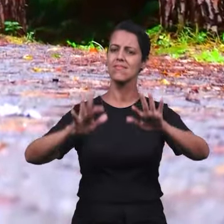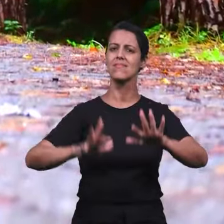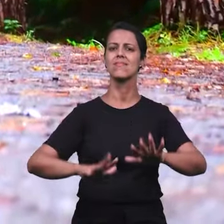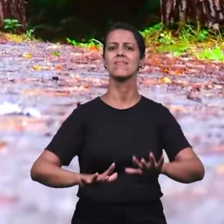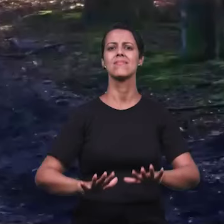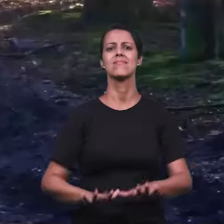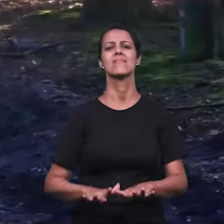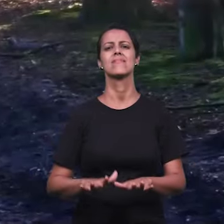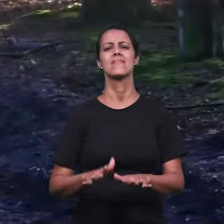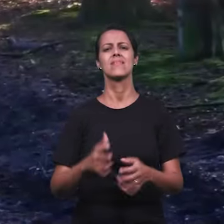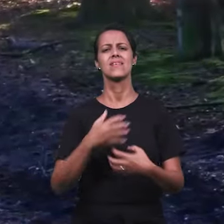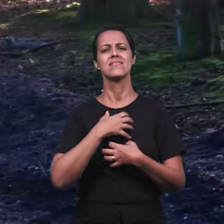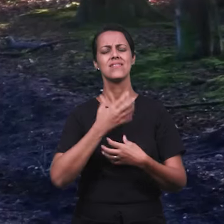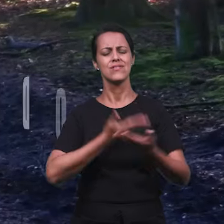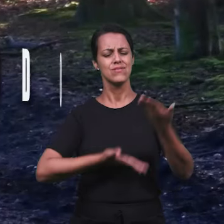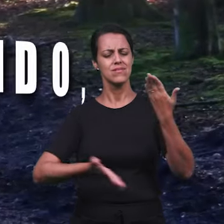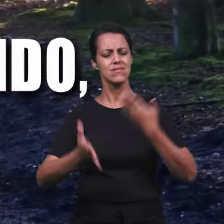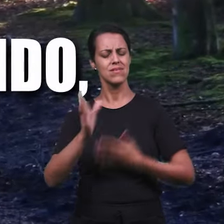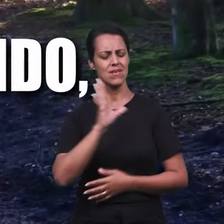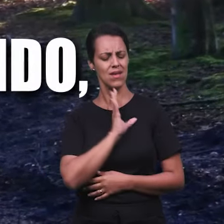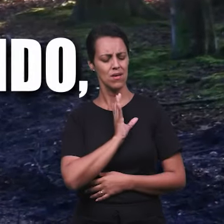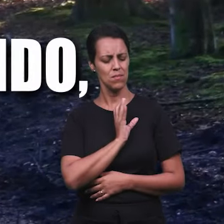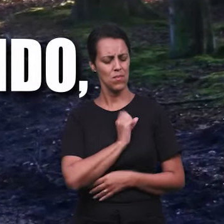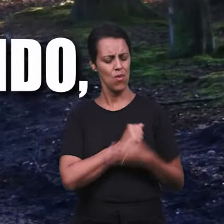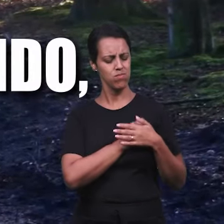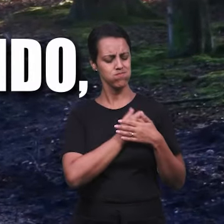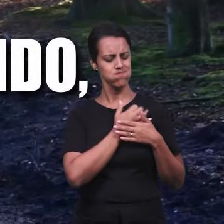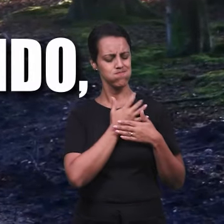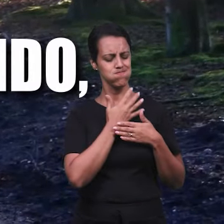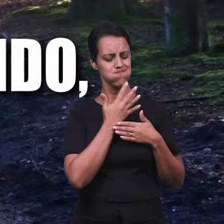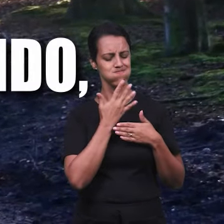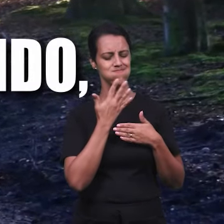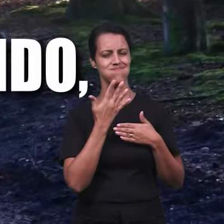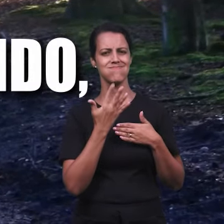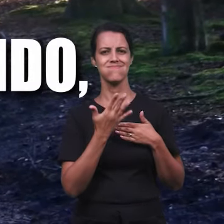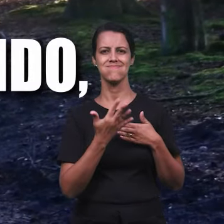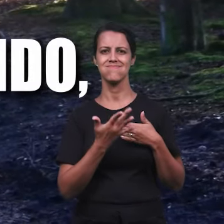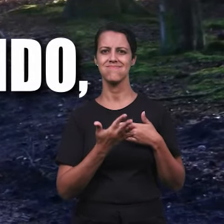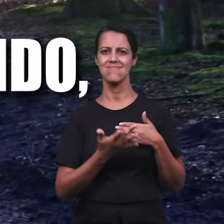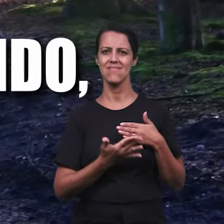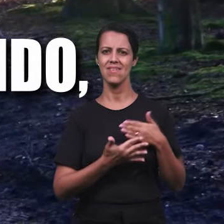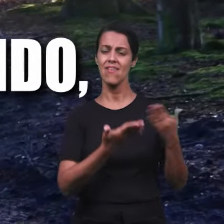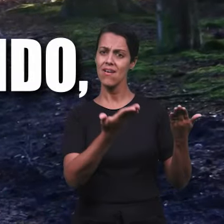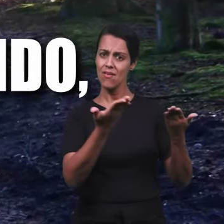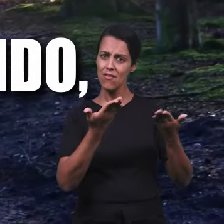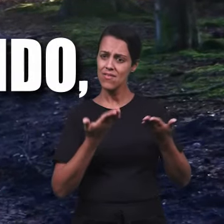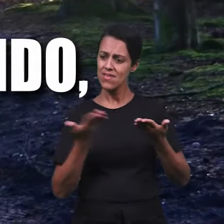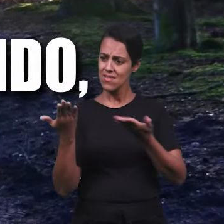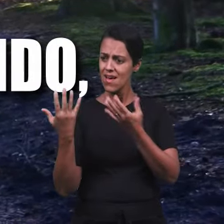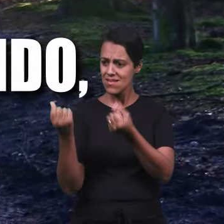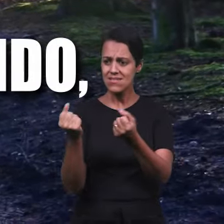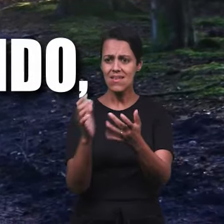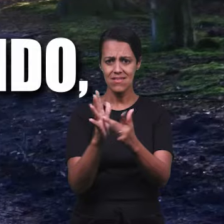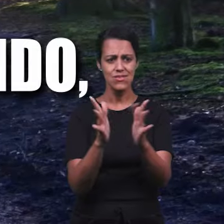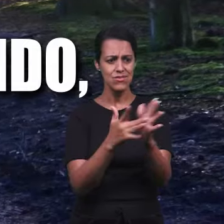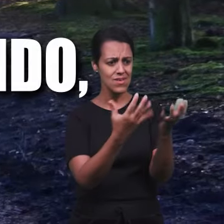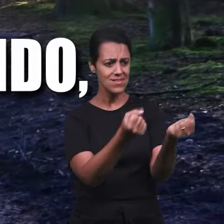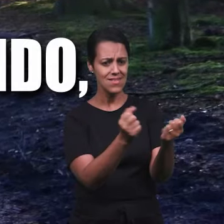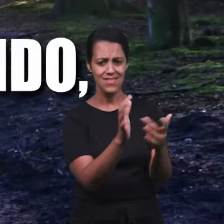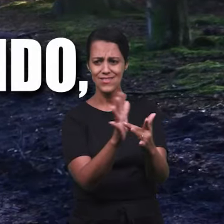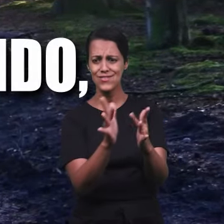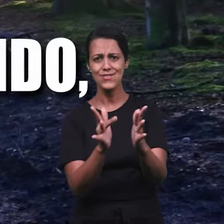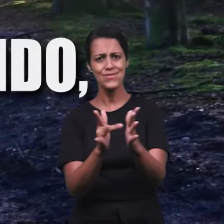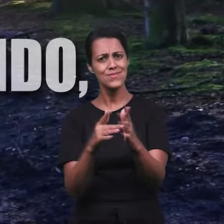passar passa de amor transbordando todos a se